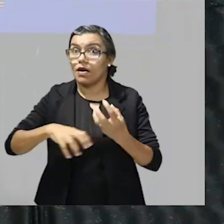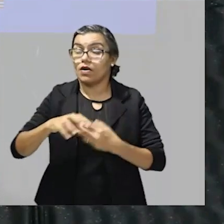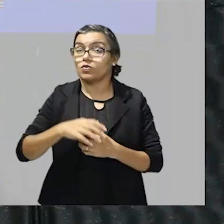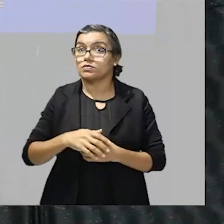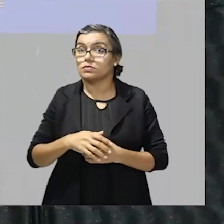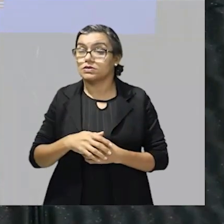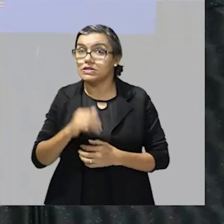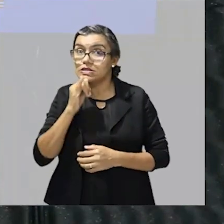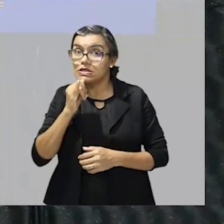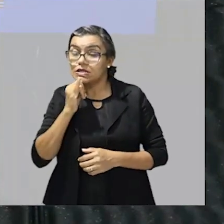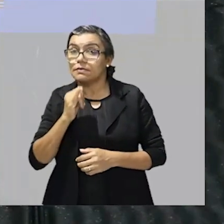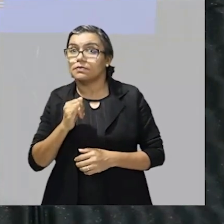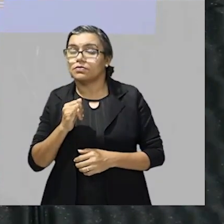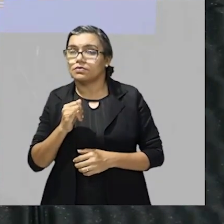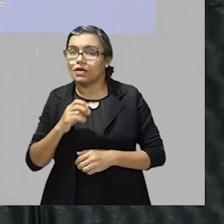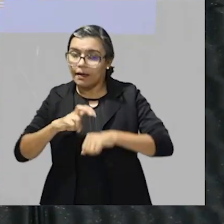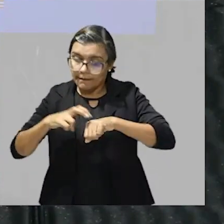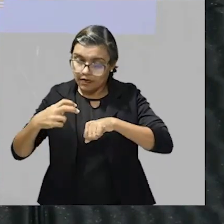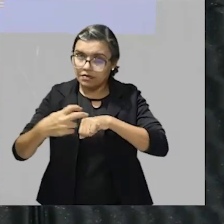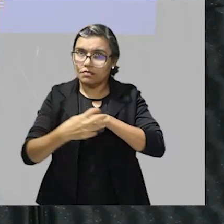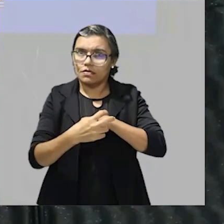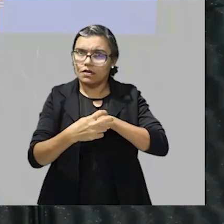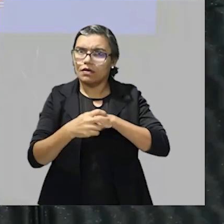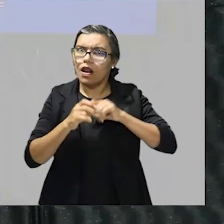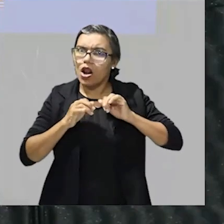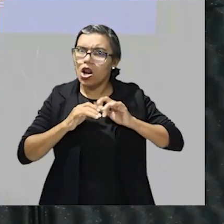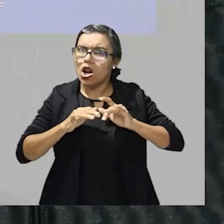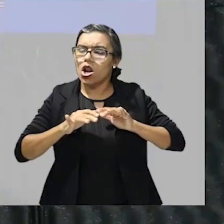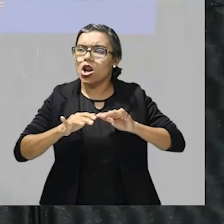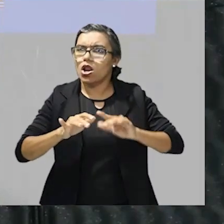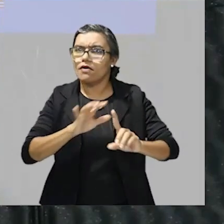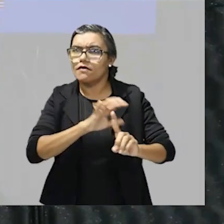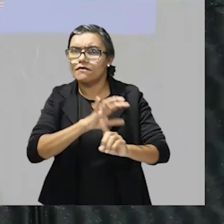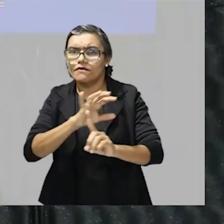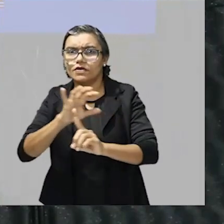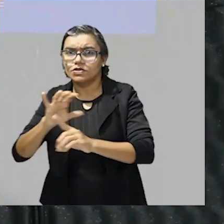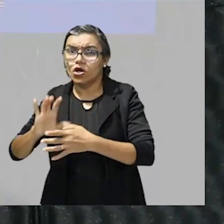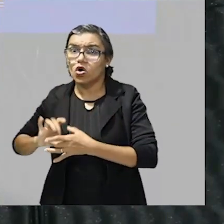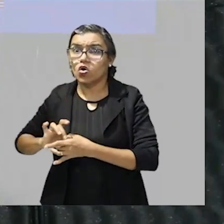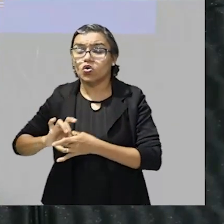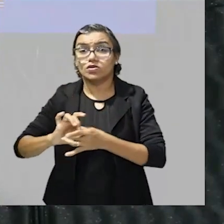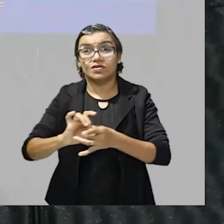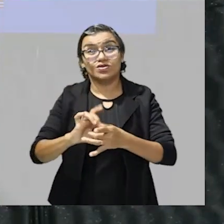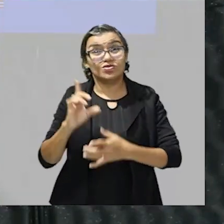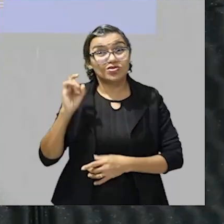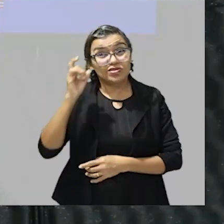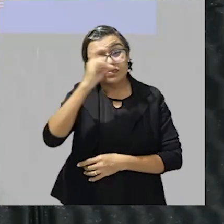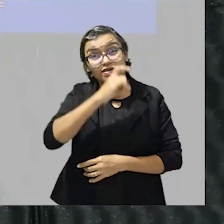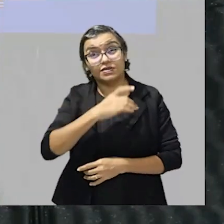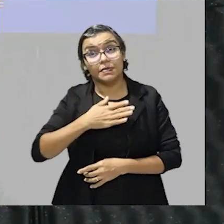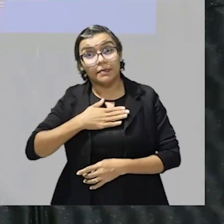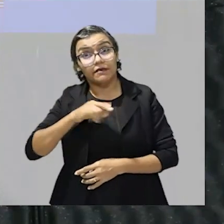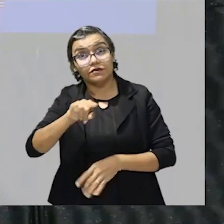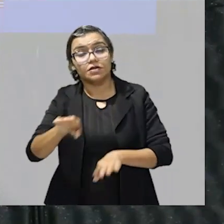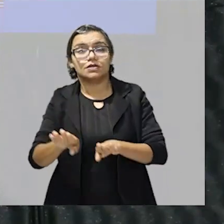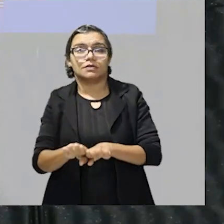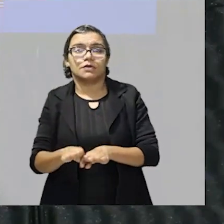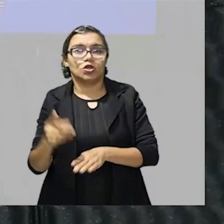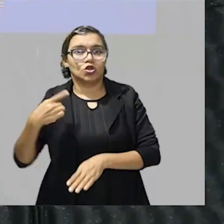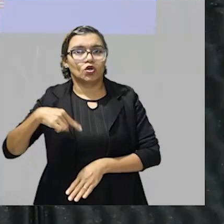um contexto muito difícil para muitas pessoas inclusive para mim então que isso sirva para que a gente